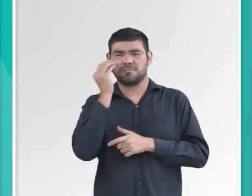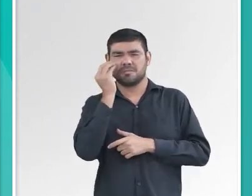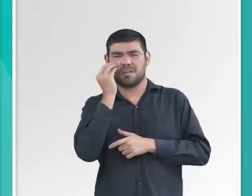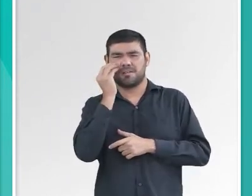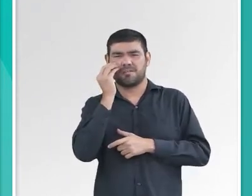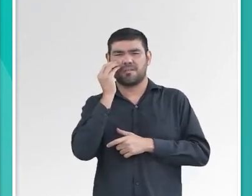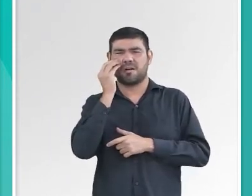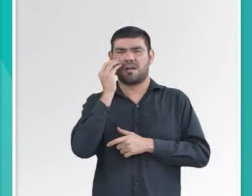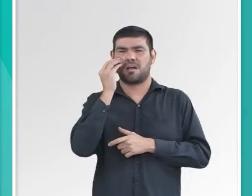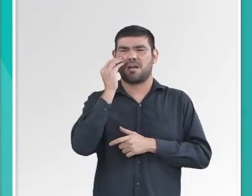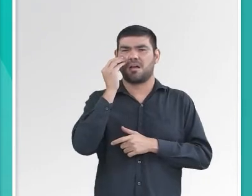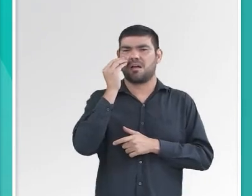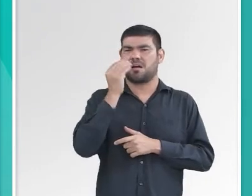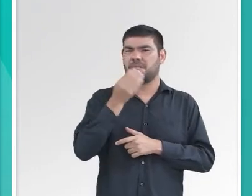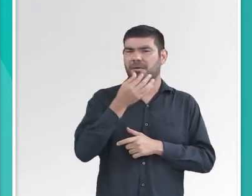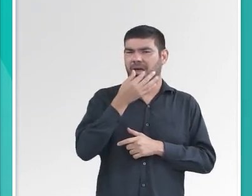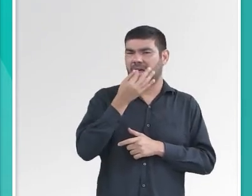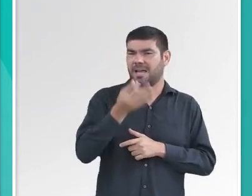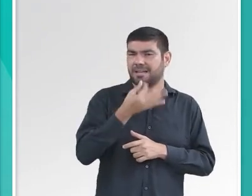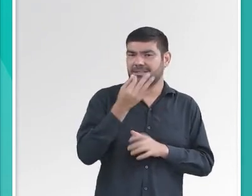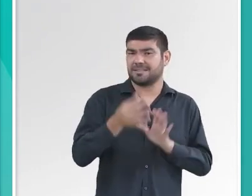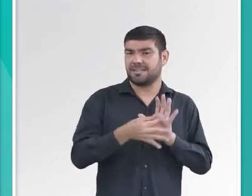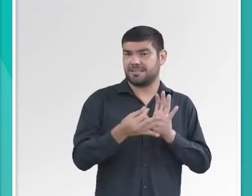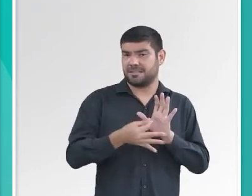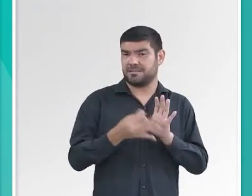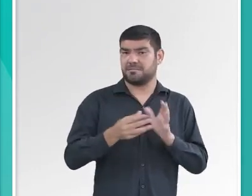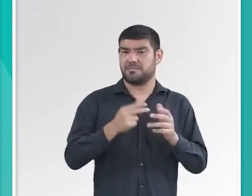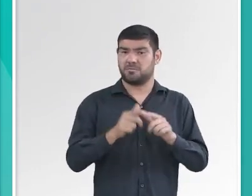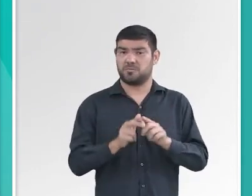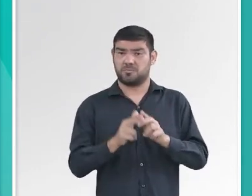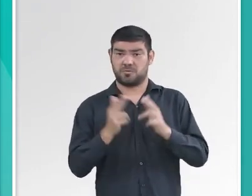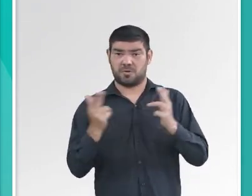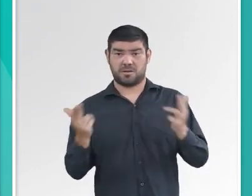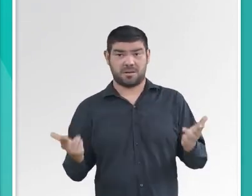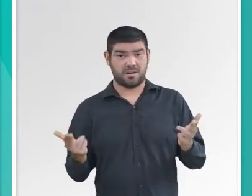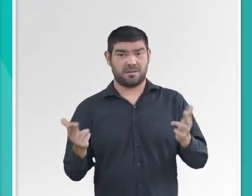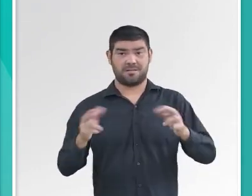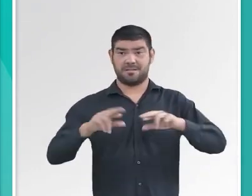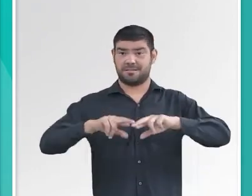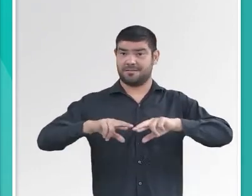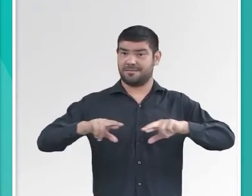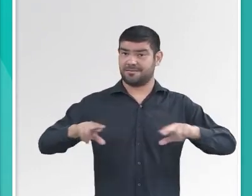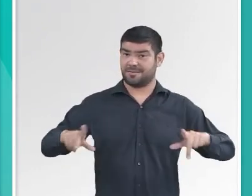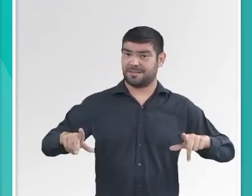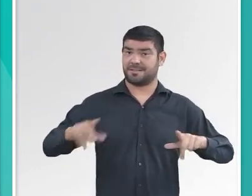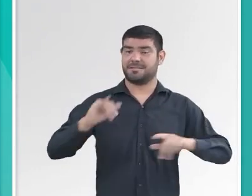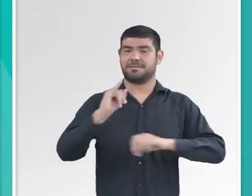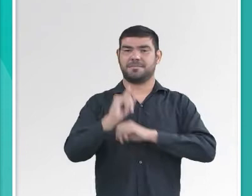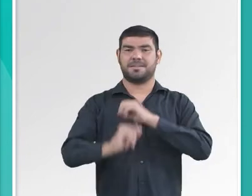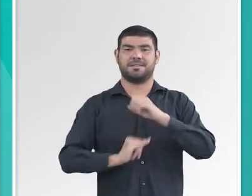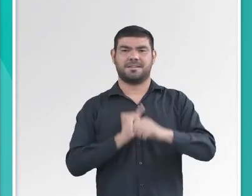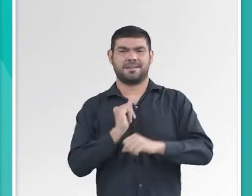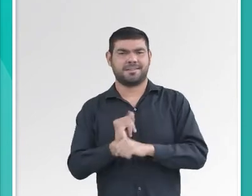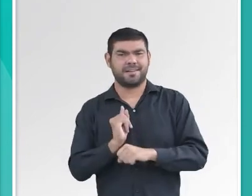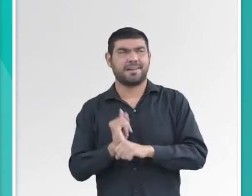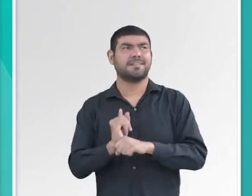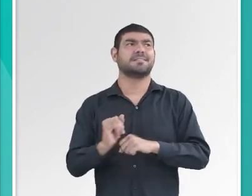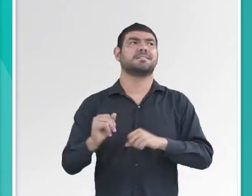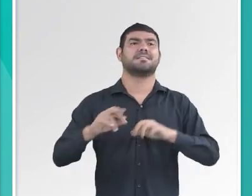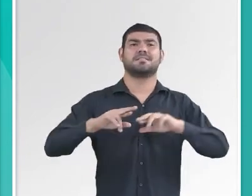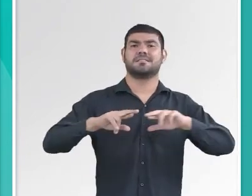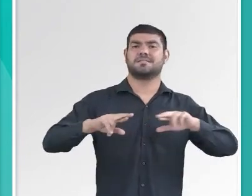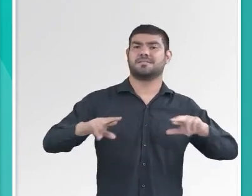que é publicada no jornal é diferente de uma resenha que vai para a internet, é diferente da resenha que